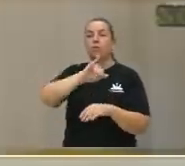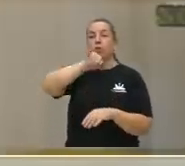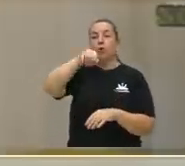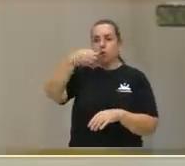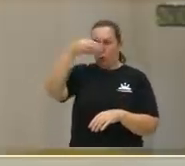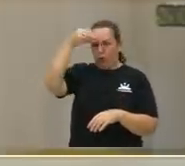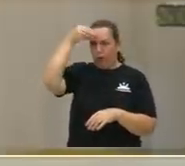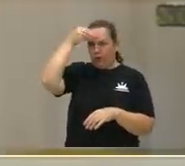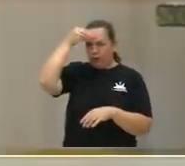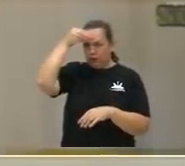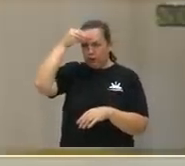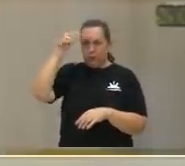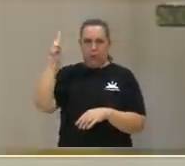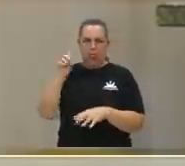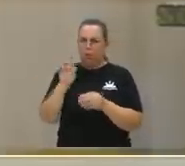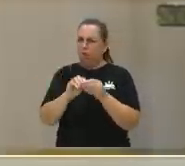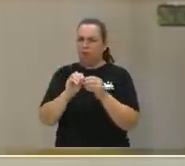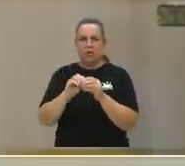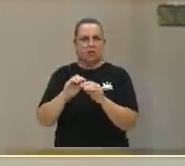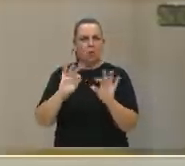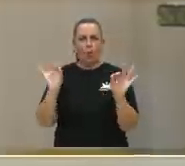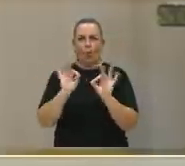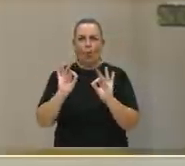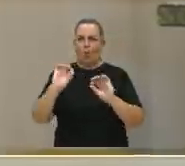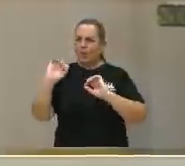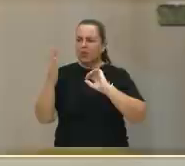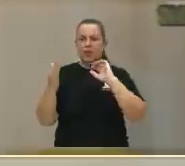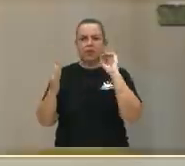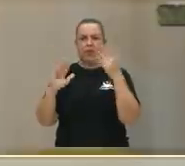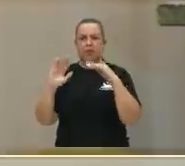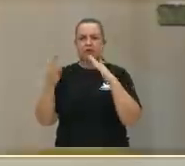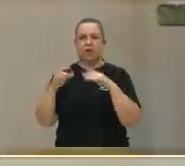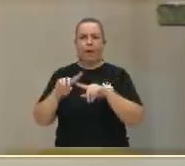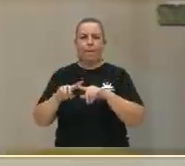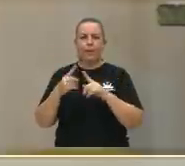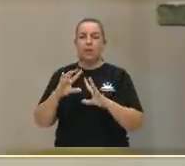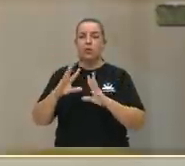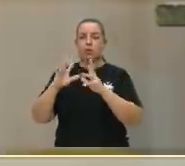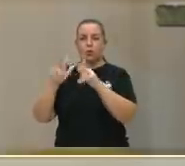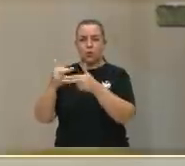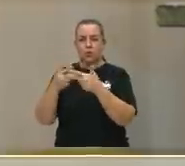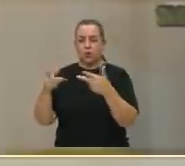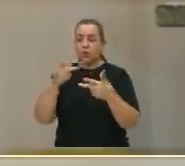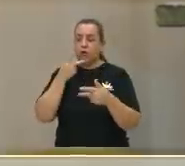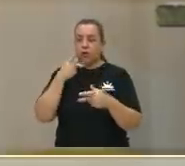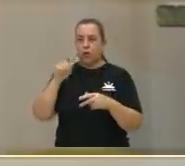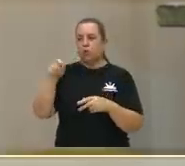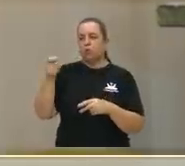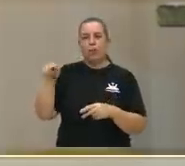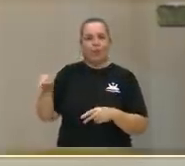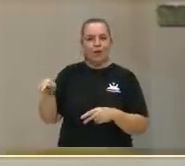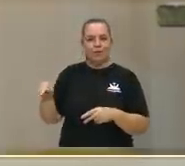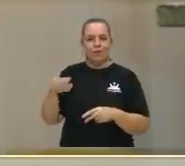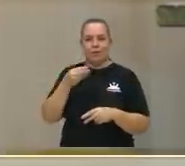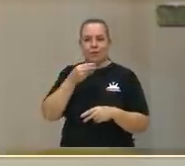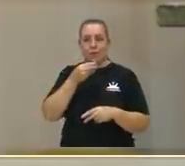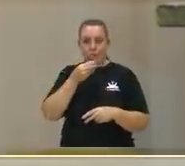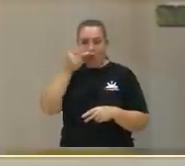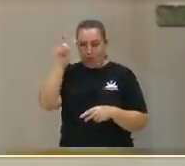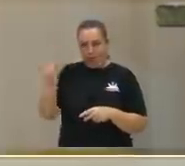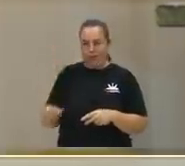não realizou nenhum sinal mas tudo que ele disse a respeito desse homem é